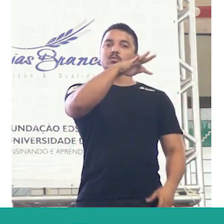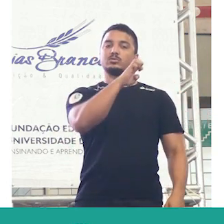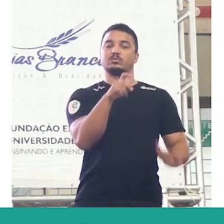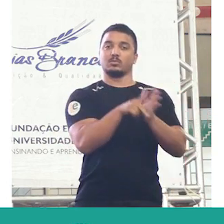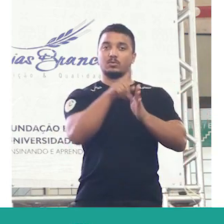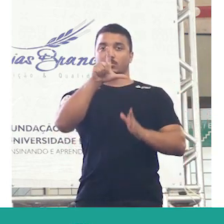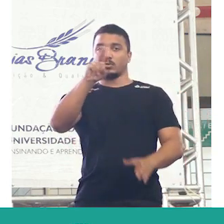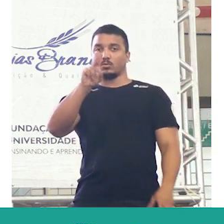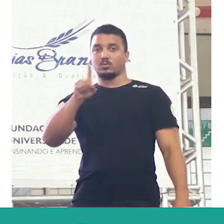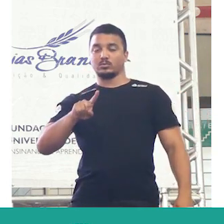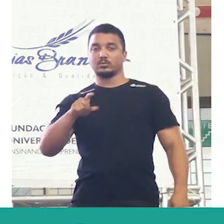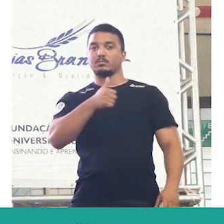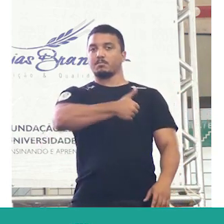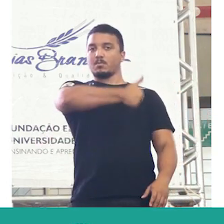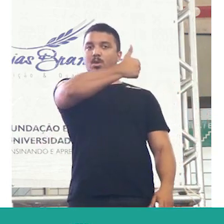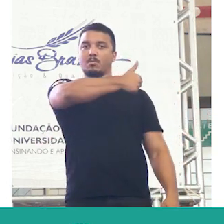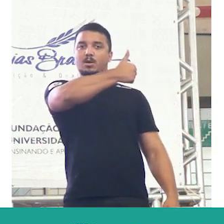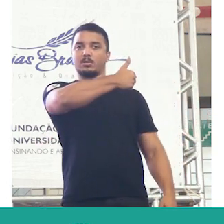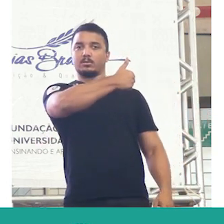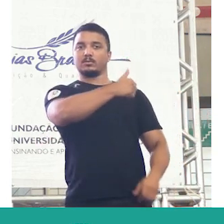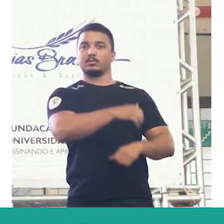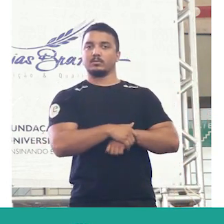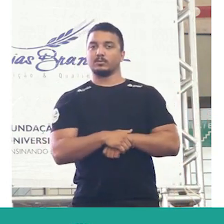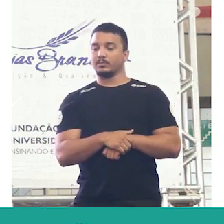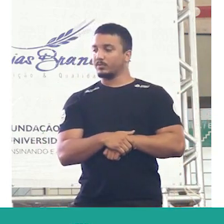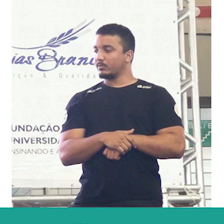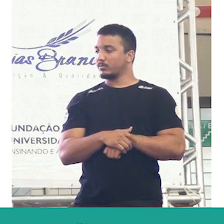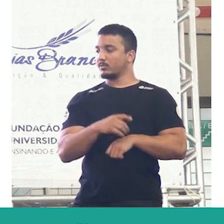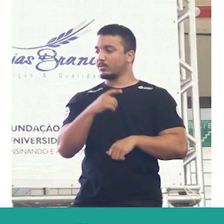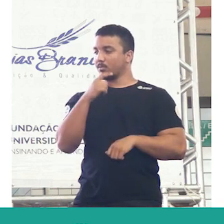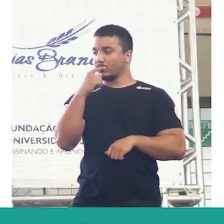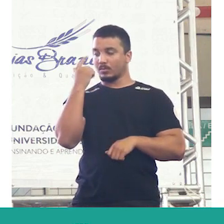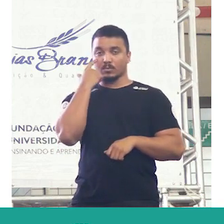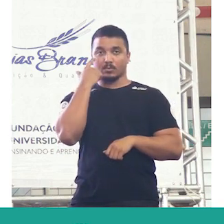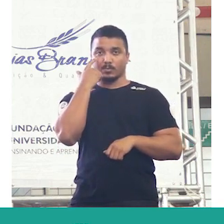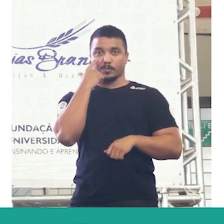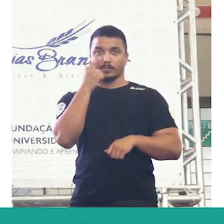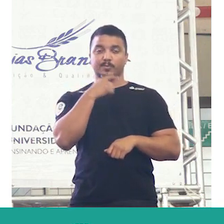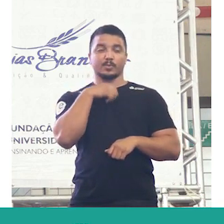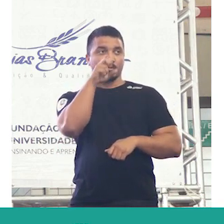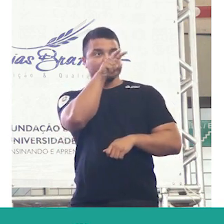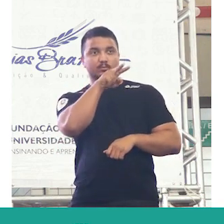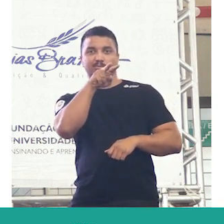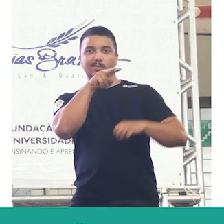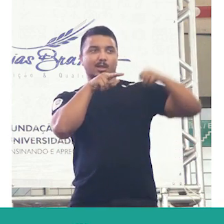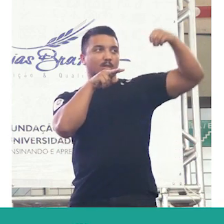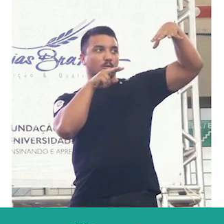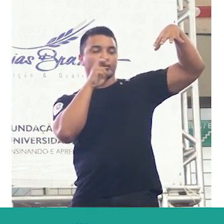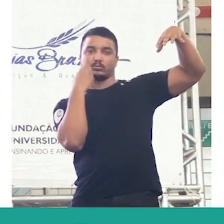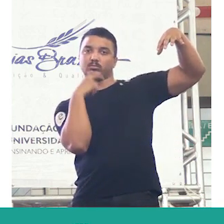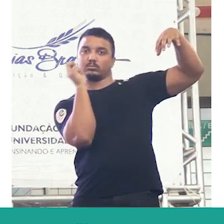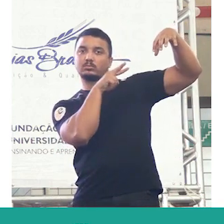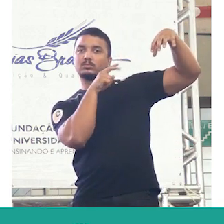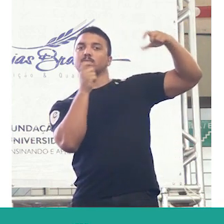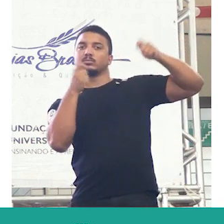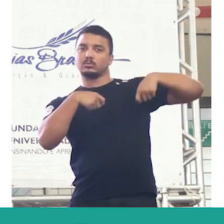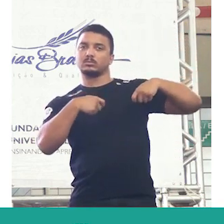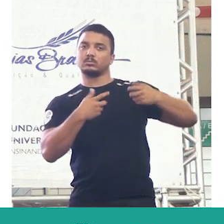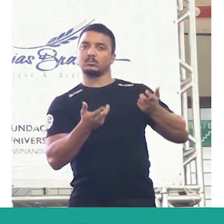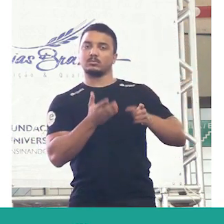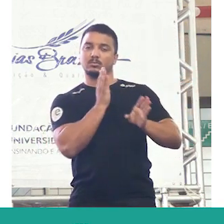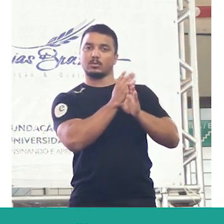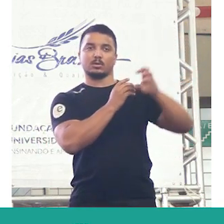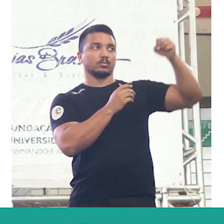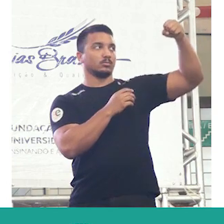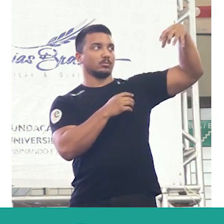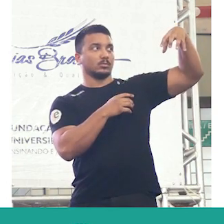Ok. Está aí a fonte de luz emitindo uma luz e o observador vendo a